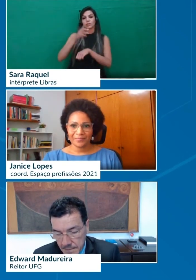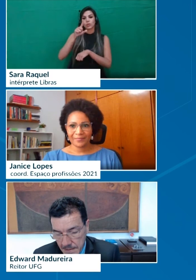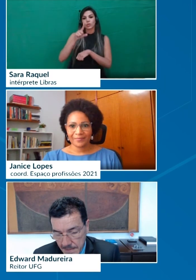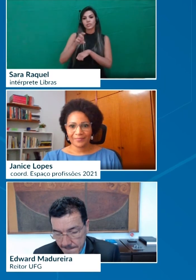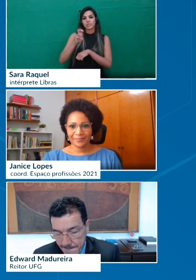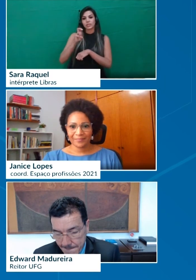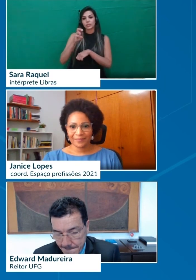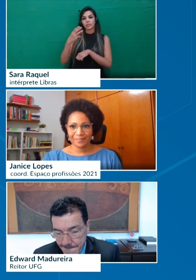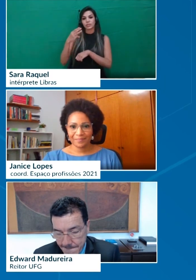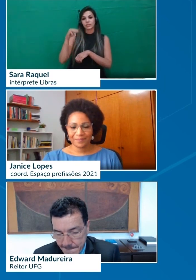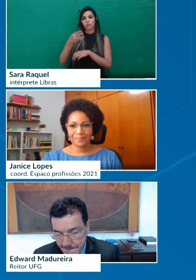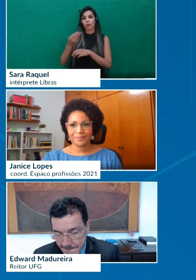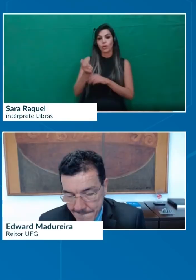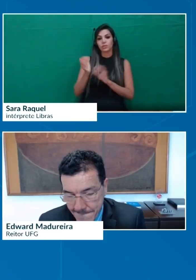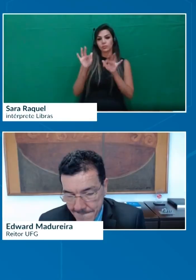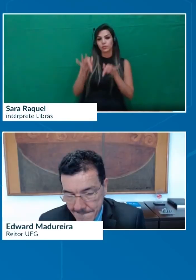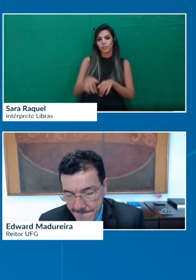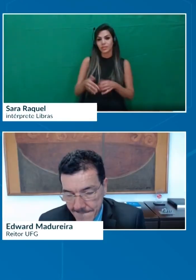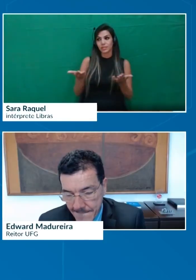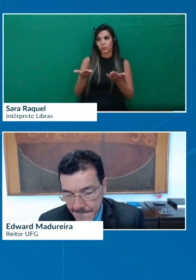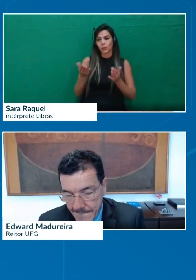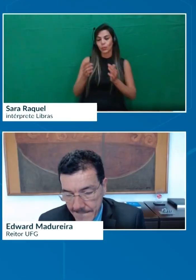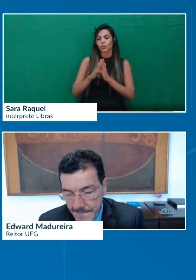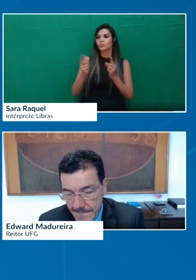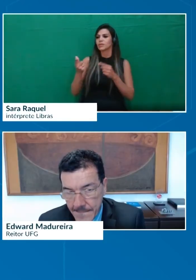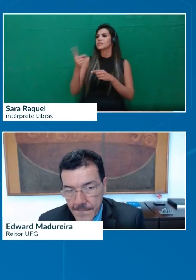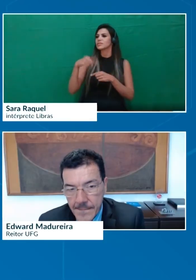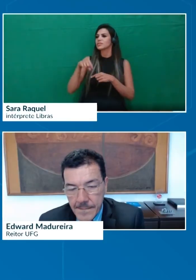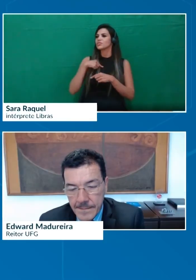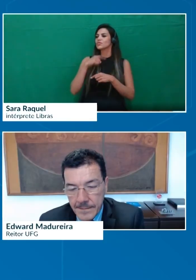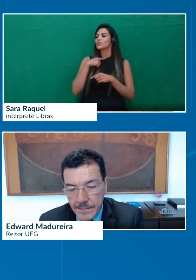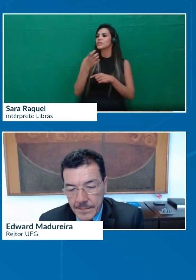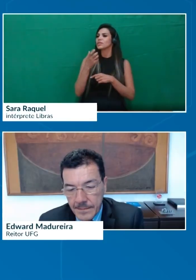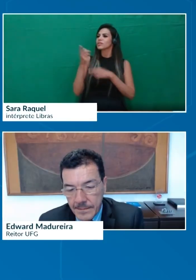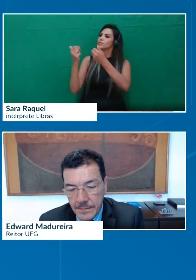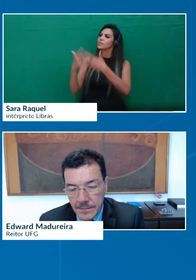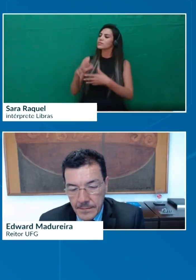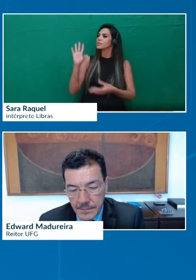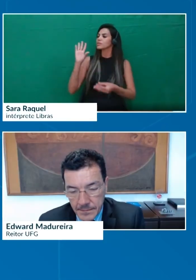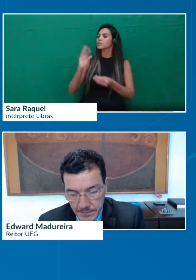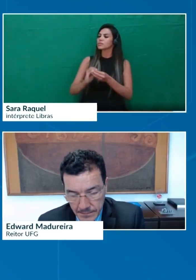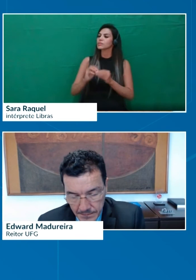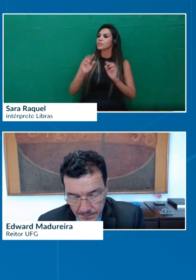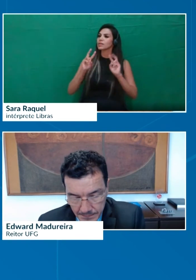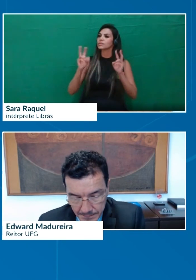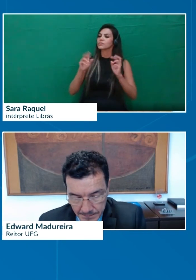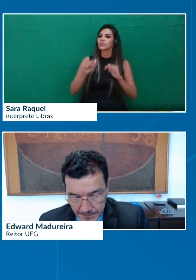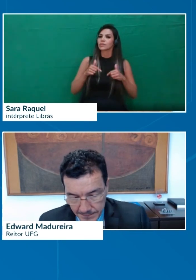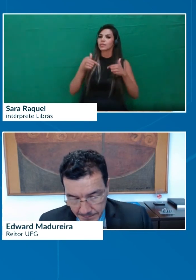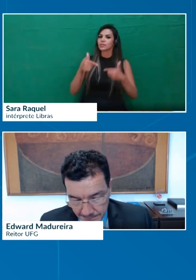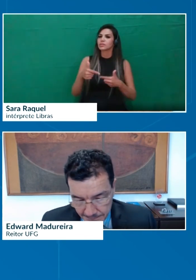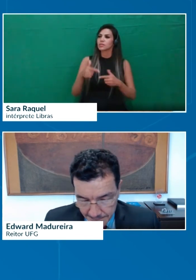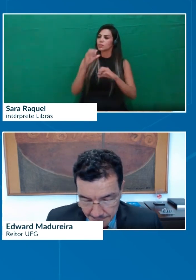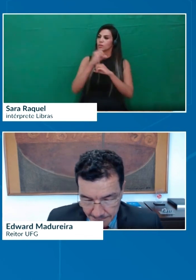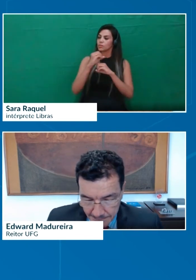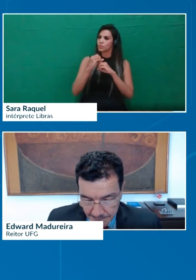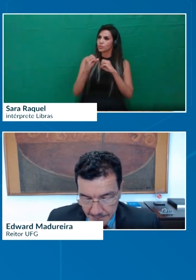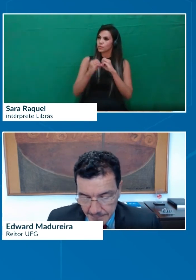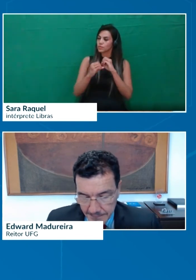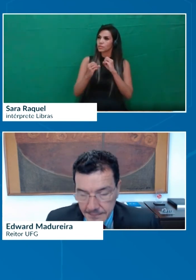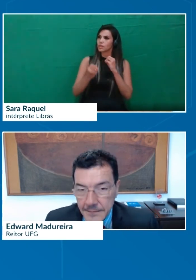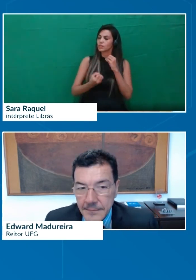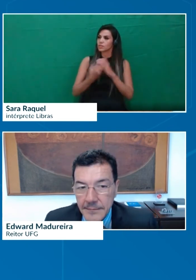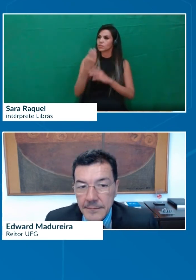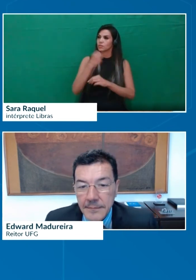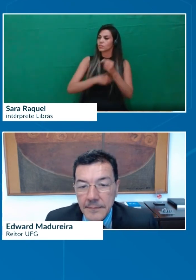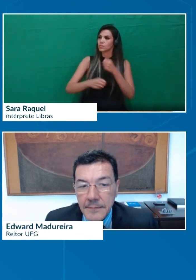nos minutos finais desse programa, mas eu queria que o senhor falasse rapidamente para a gente sobre essa ação que a universidade realizou no ano passado